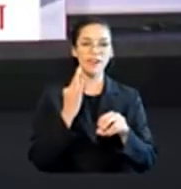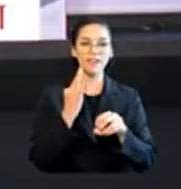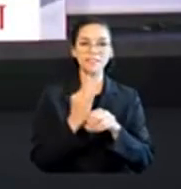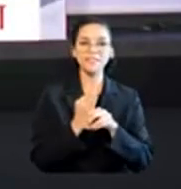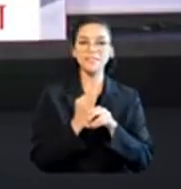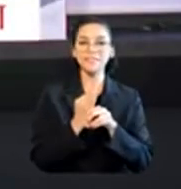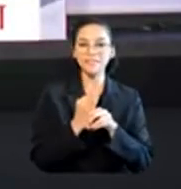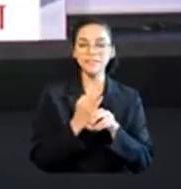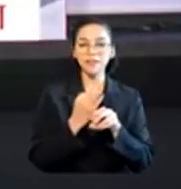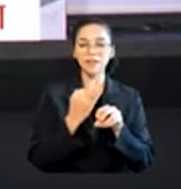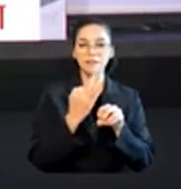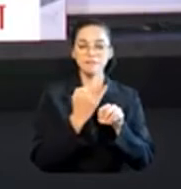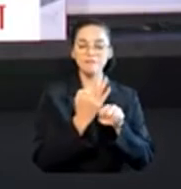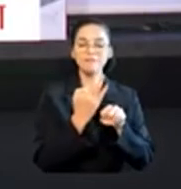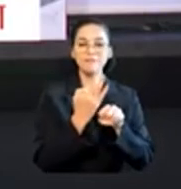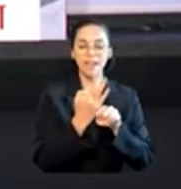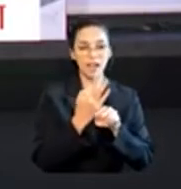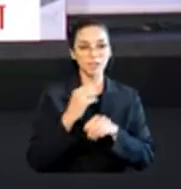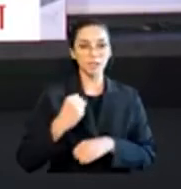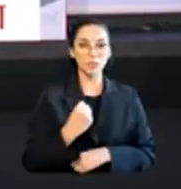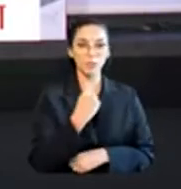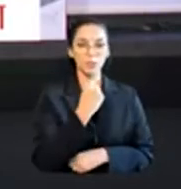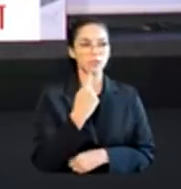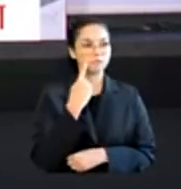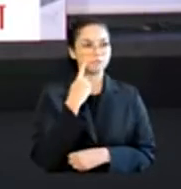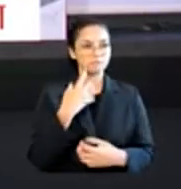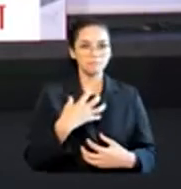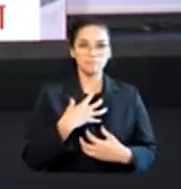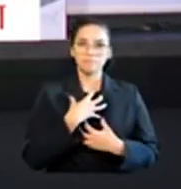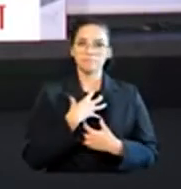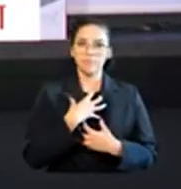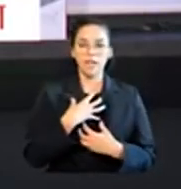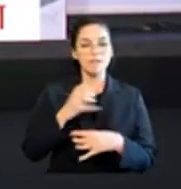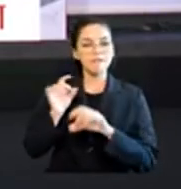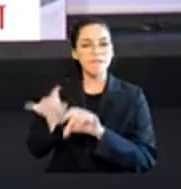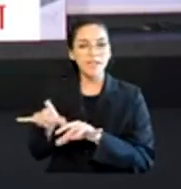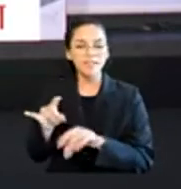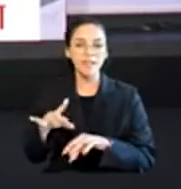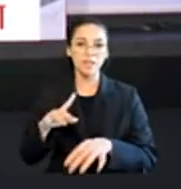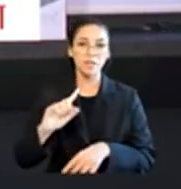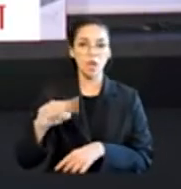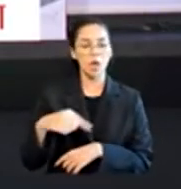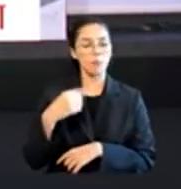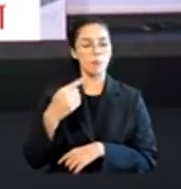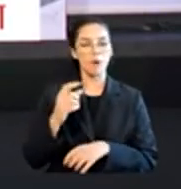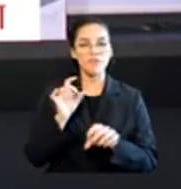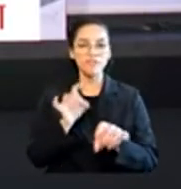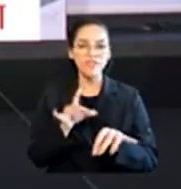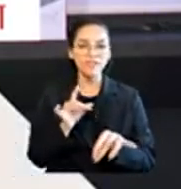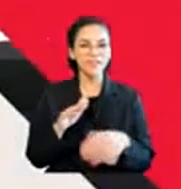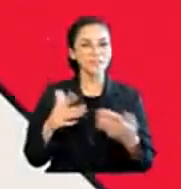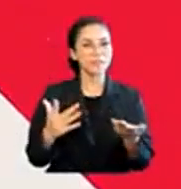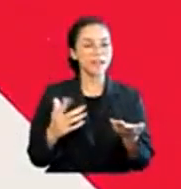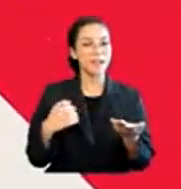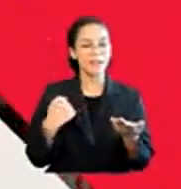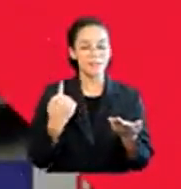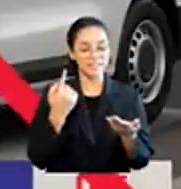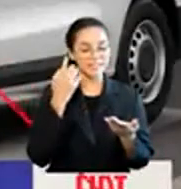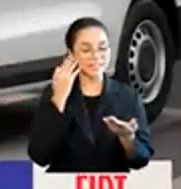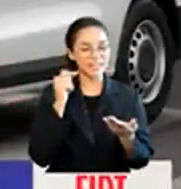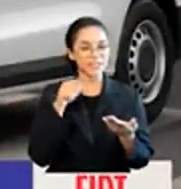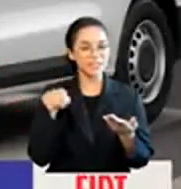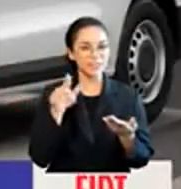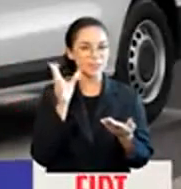o mercado como um todo, em vendas, em pós-vendas, mas é claro que eu sei que vocês estão super curiosos